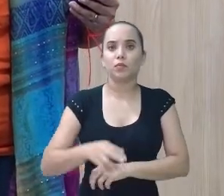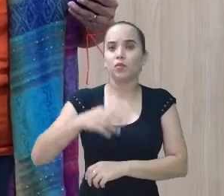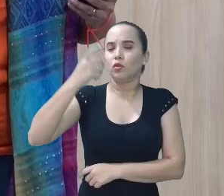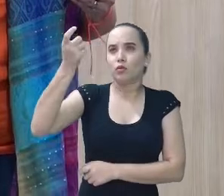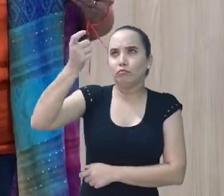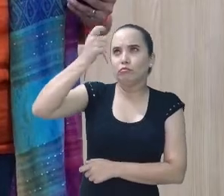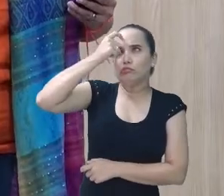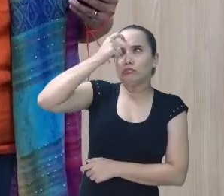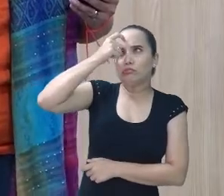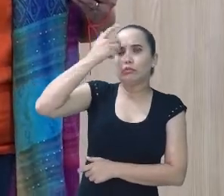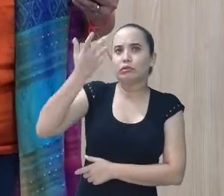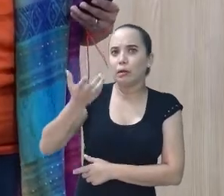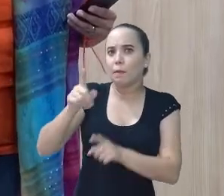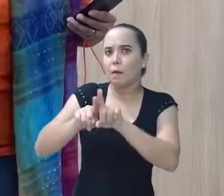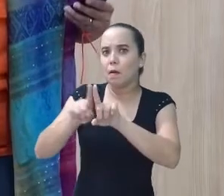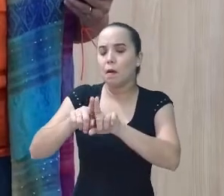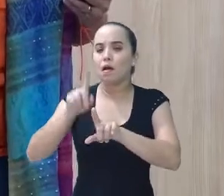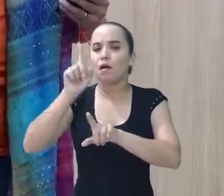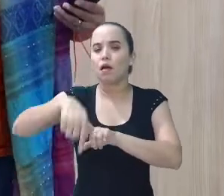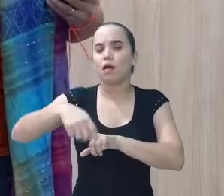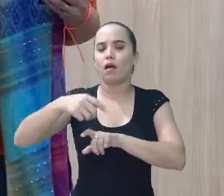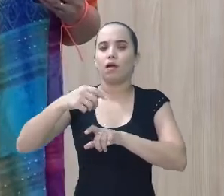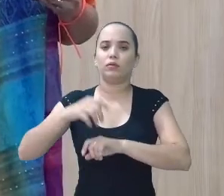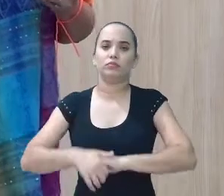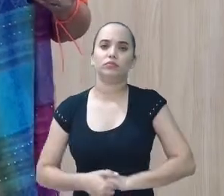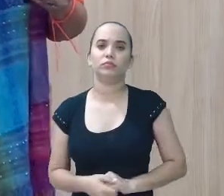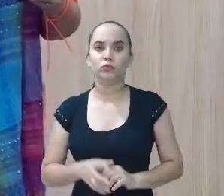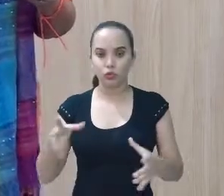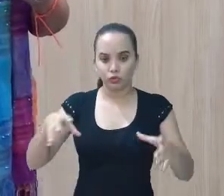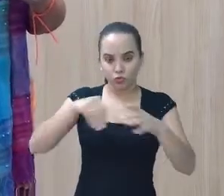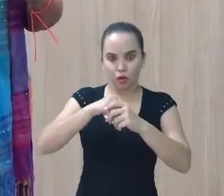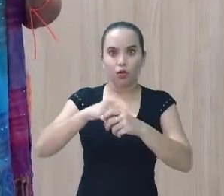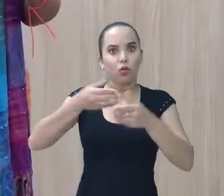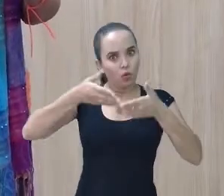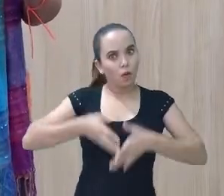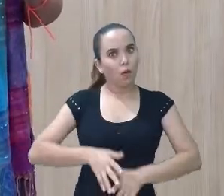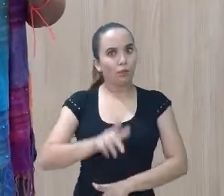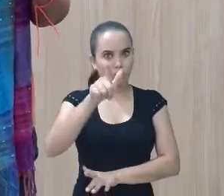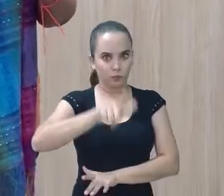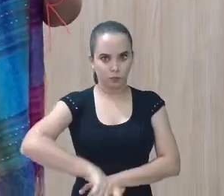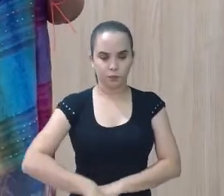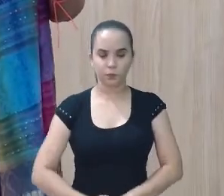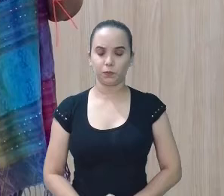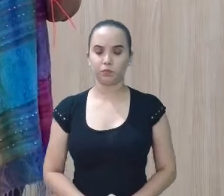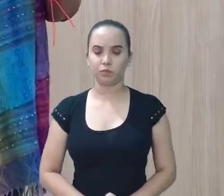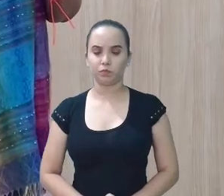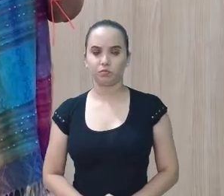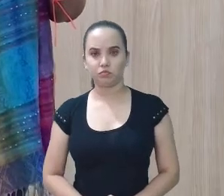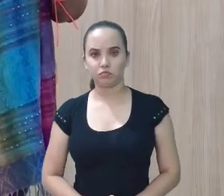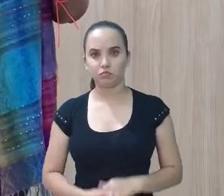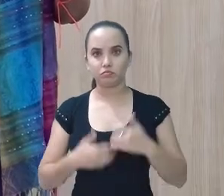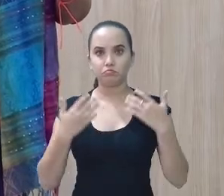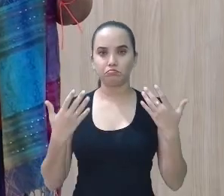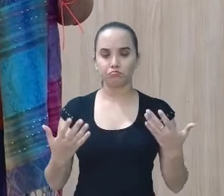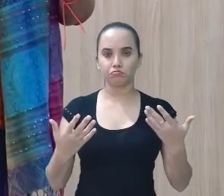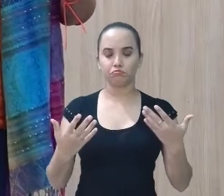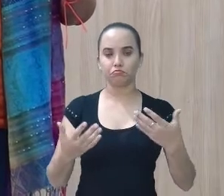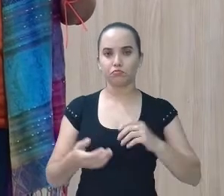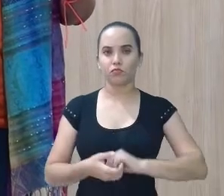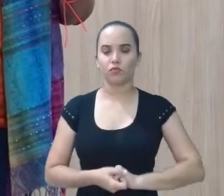do classicismo, mas do Renascimento. De acordo com